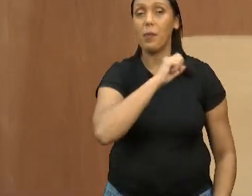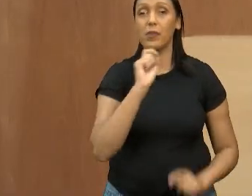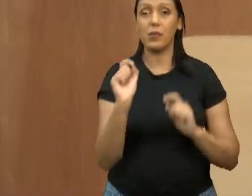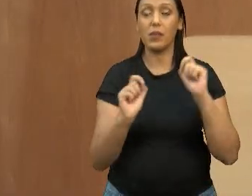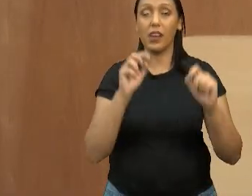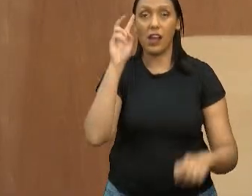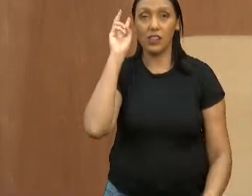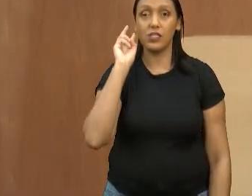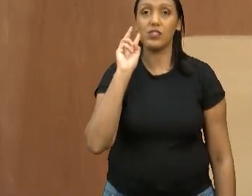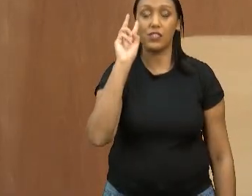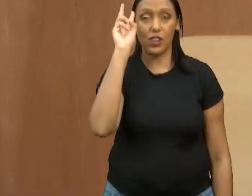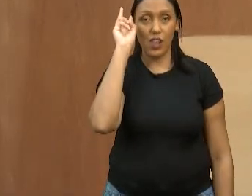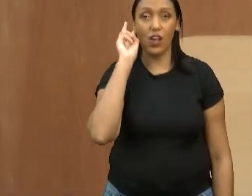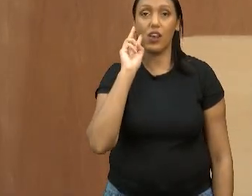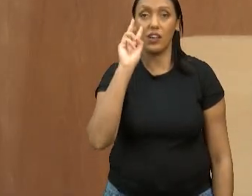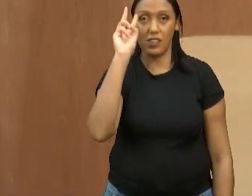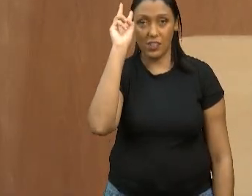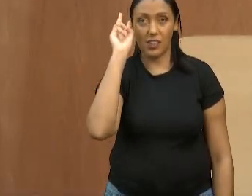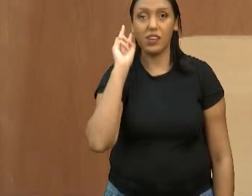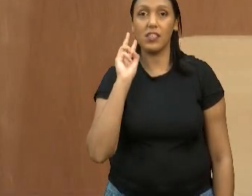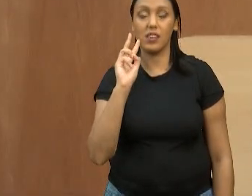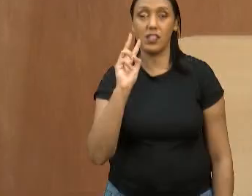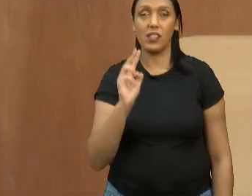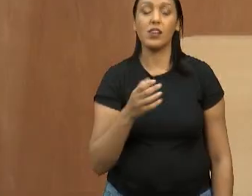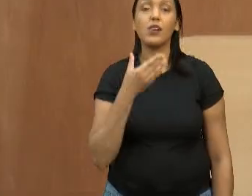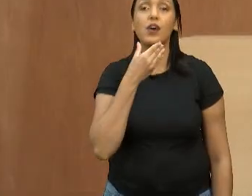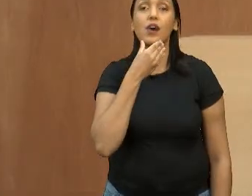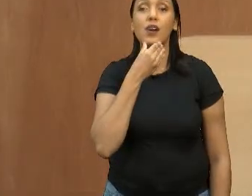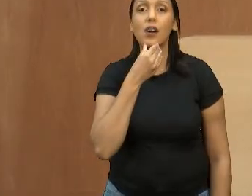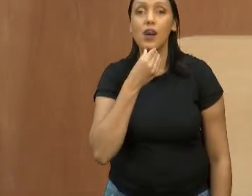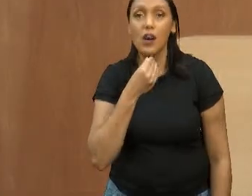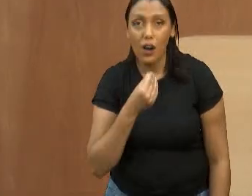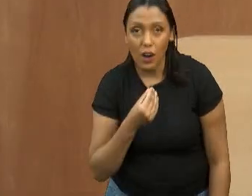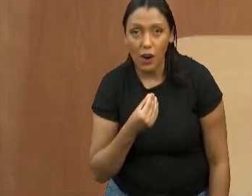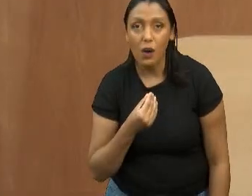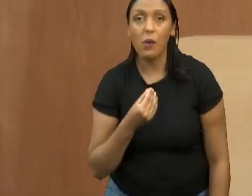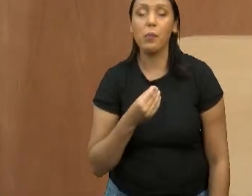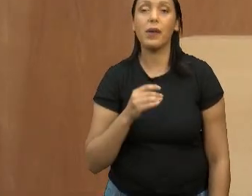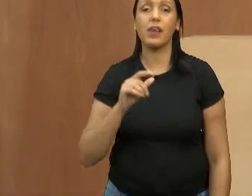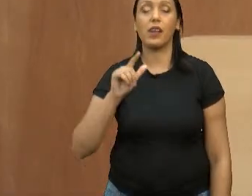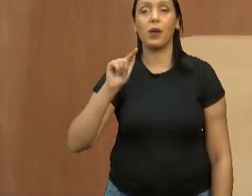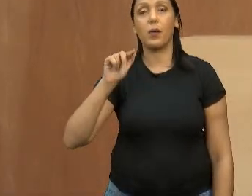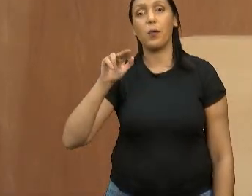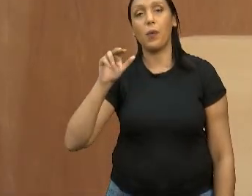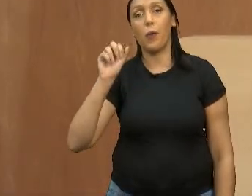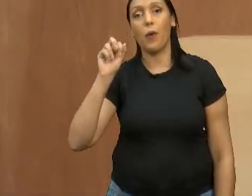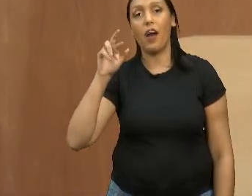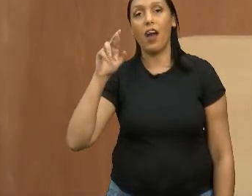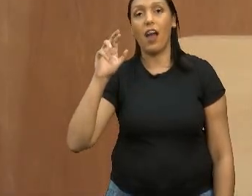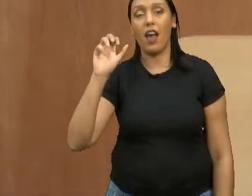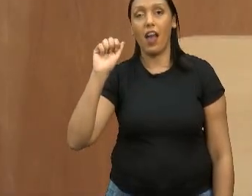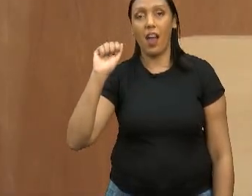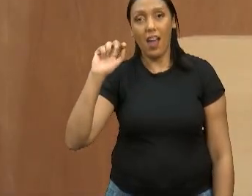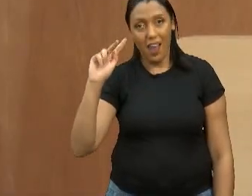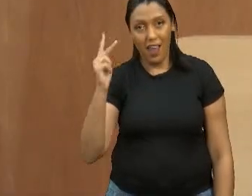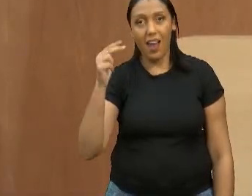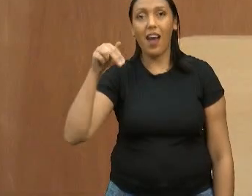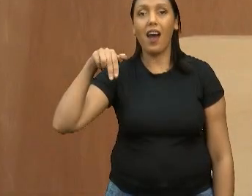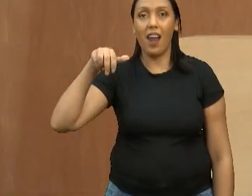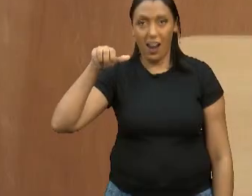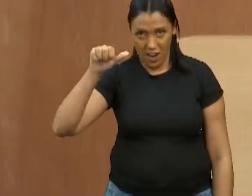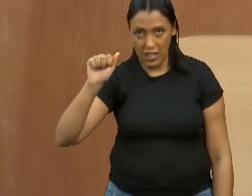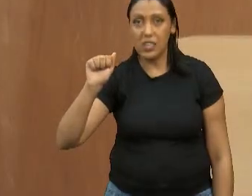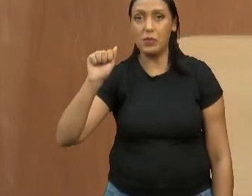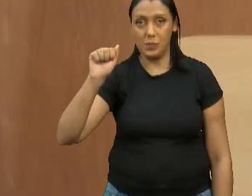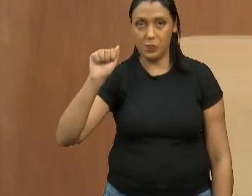que o Guarana mesmo contou sobre ele. Eu vou fazer a introdução e quando chegar na parte onde ele mesmo fala,